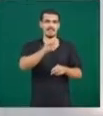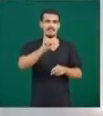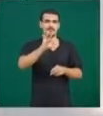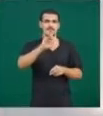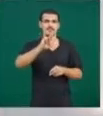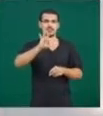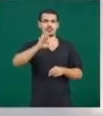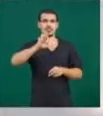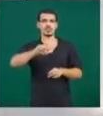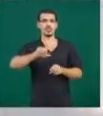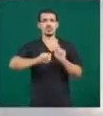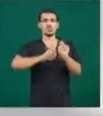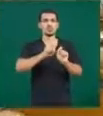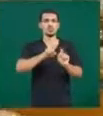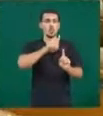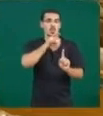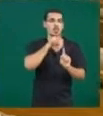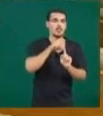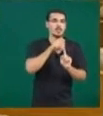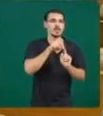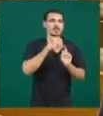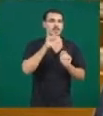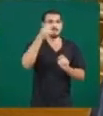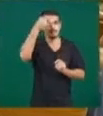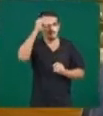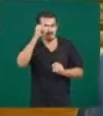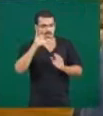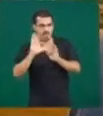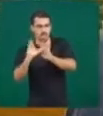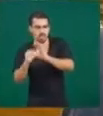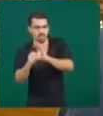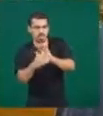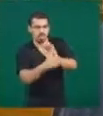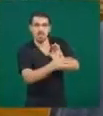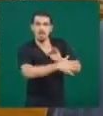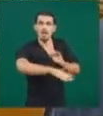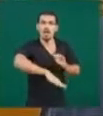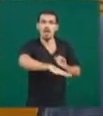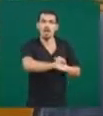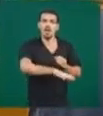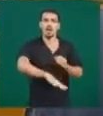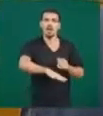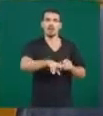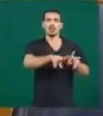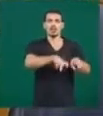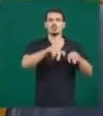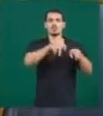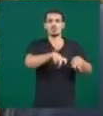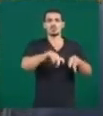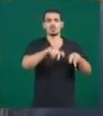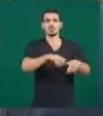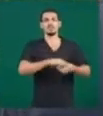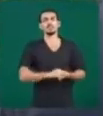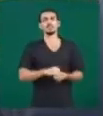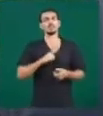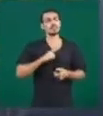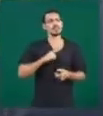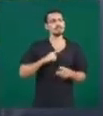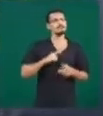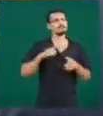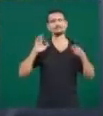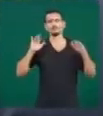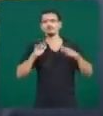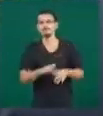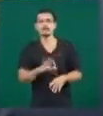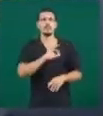nas propriedades rurais da região. A reunião contou com a presença de policiais militares, produtores rurais,